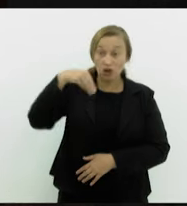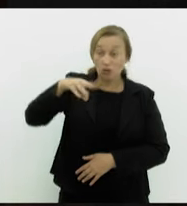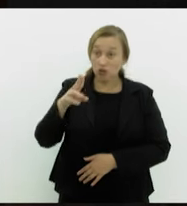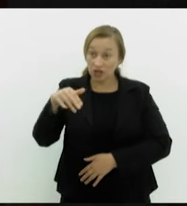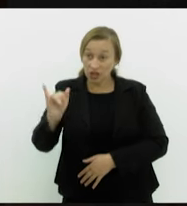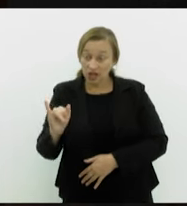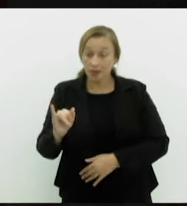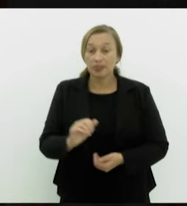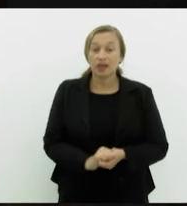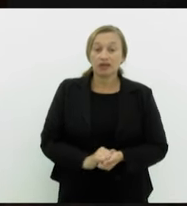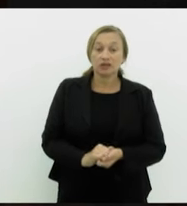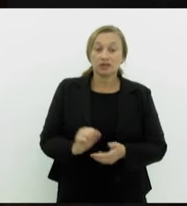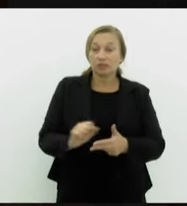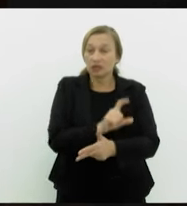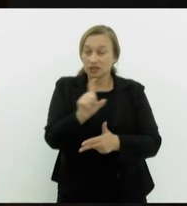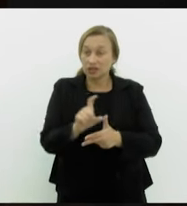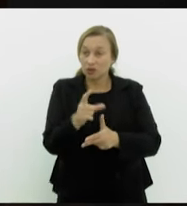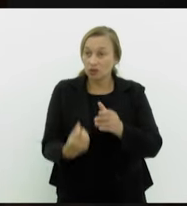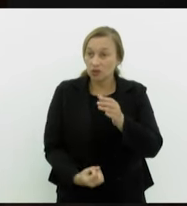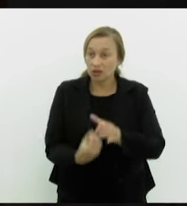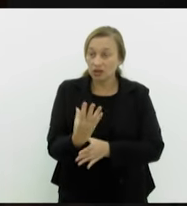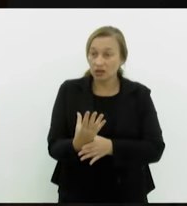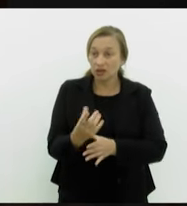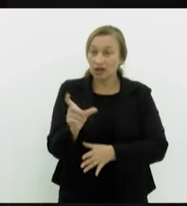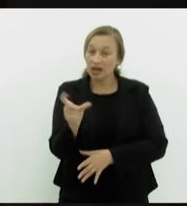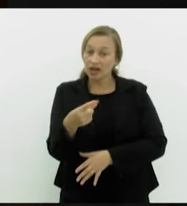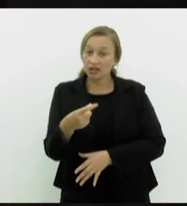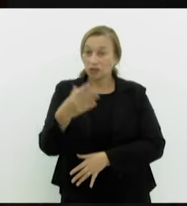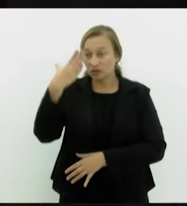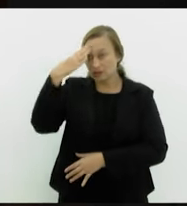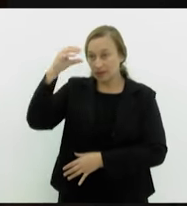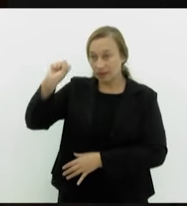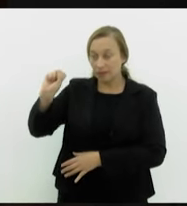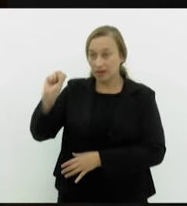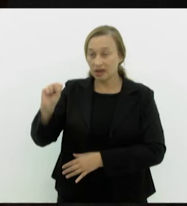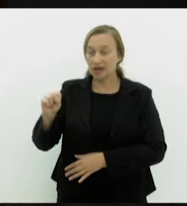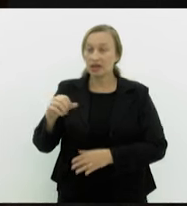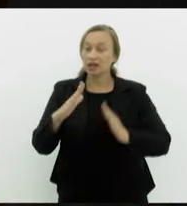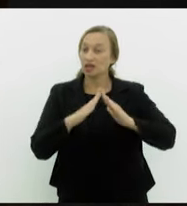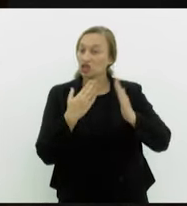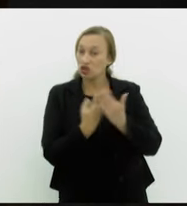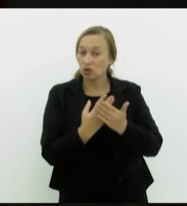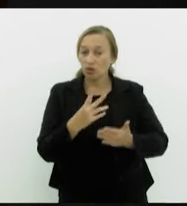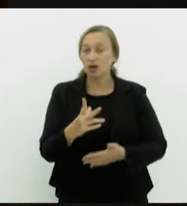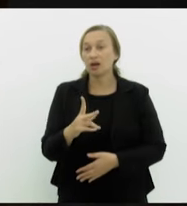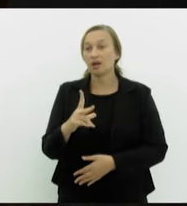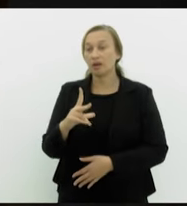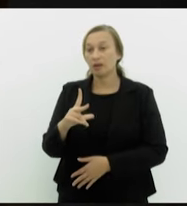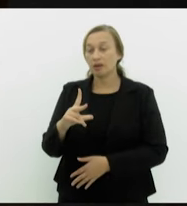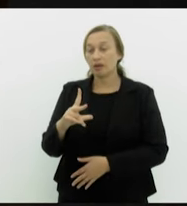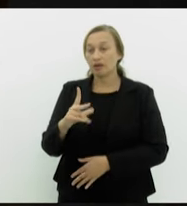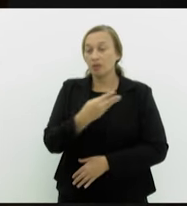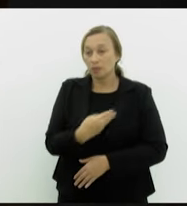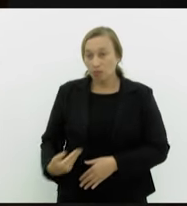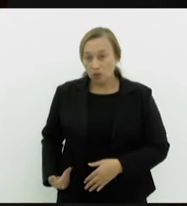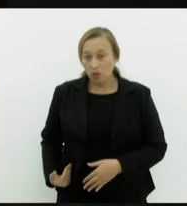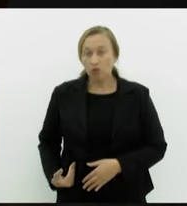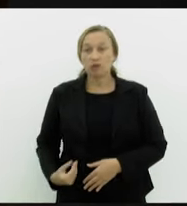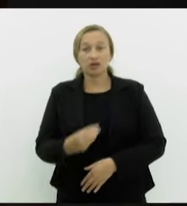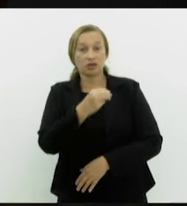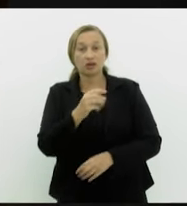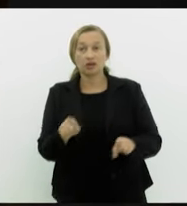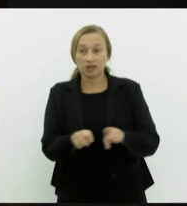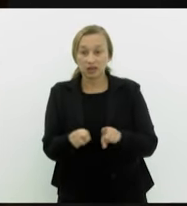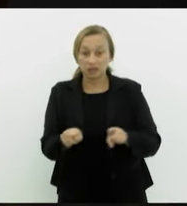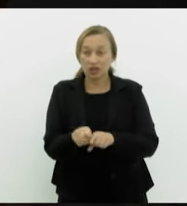que autoriza o Poder Executivo a implantar o cartão do saber na rede pública estadual de ensino médio e dá outras